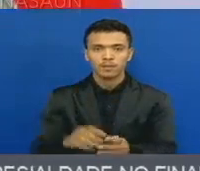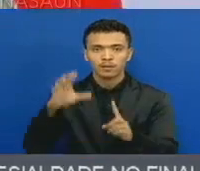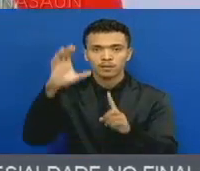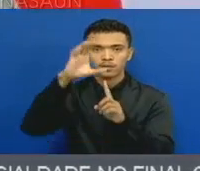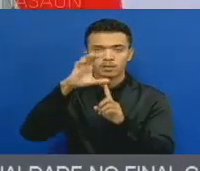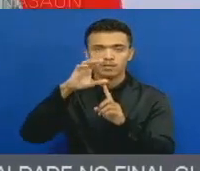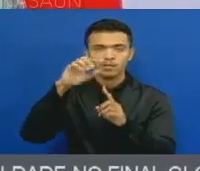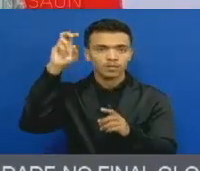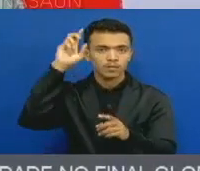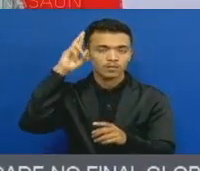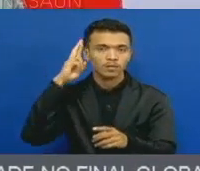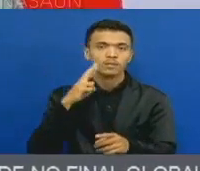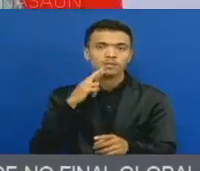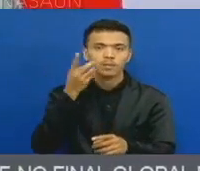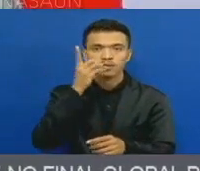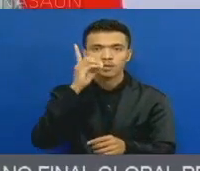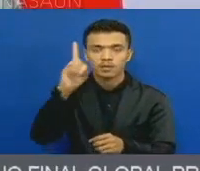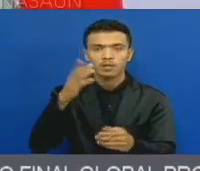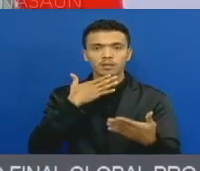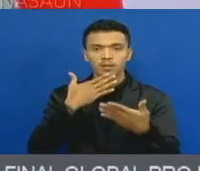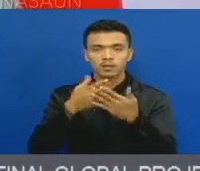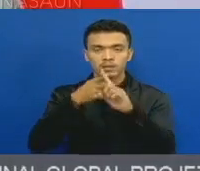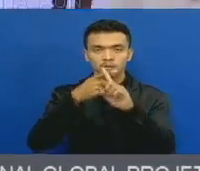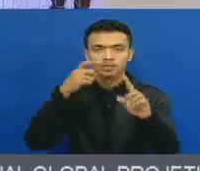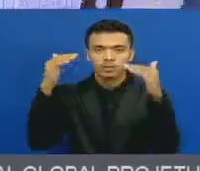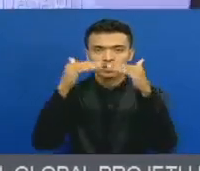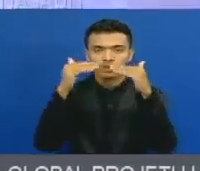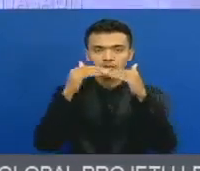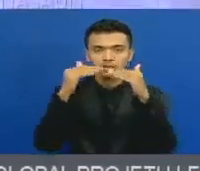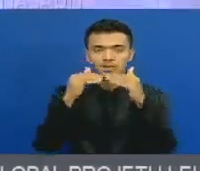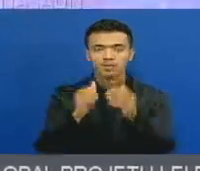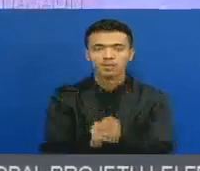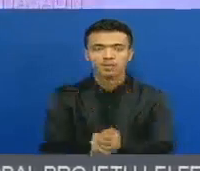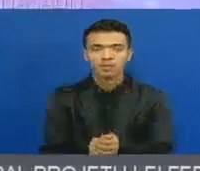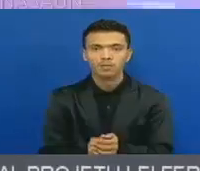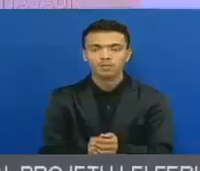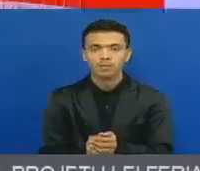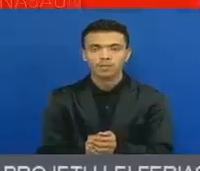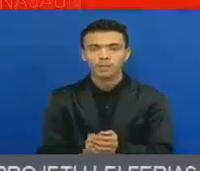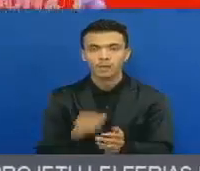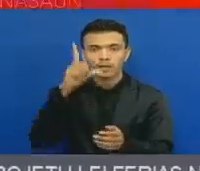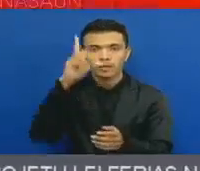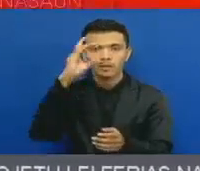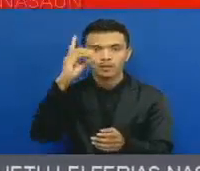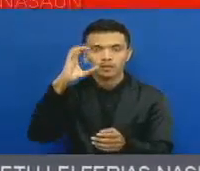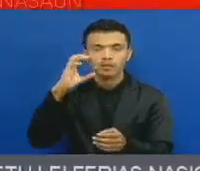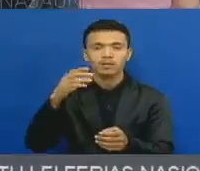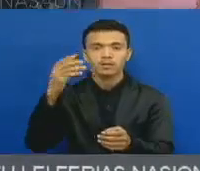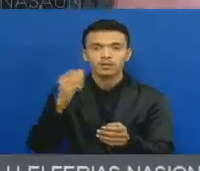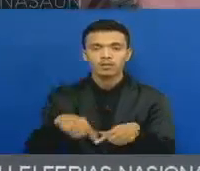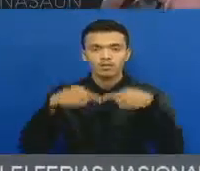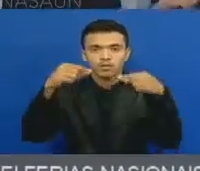Chefe de Estado Zuzira Muzorta declara: vantagem, Rússia Conferência, Least Development Countries, LDC e Doha, Qatar,